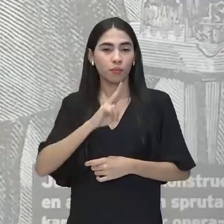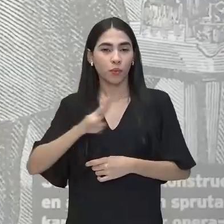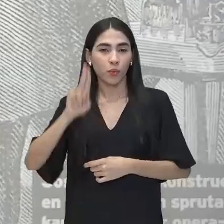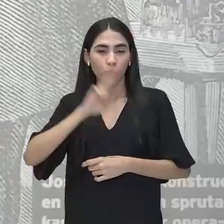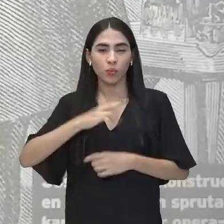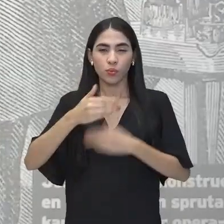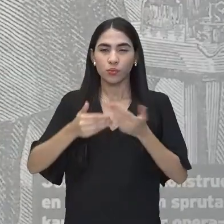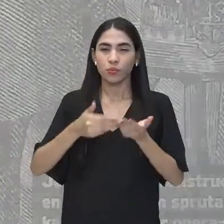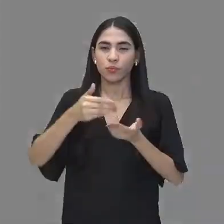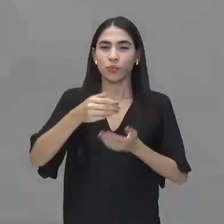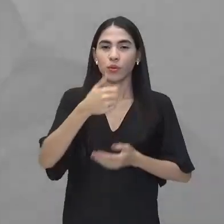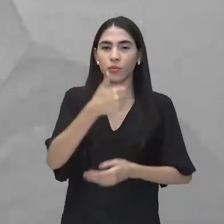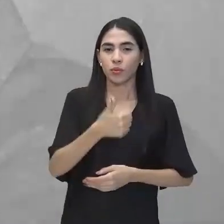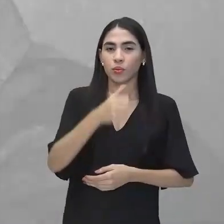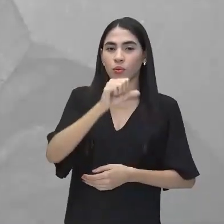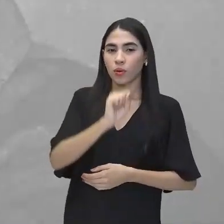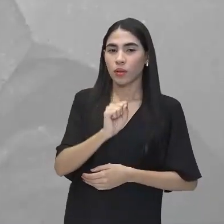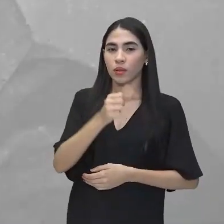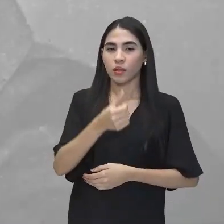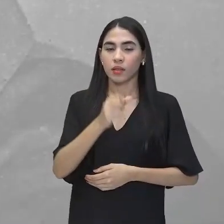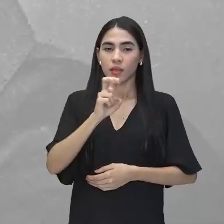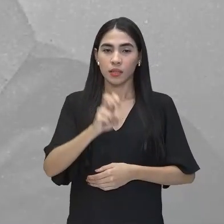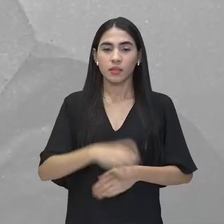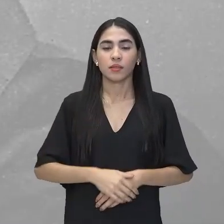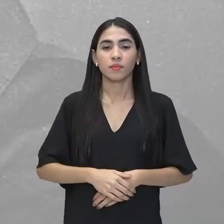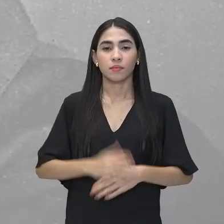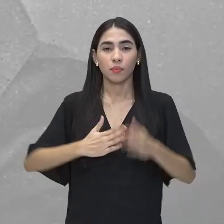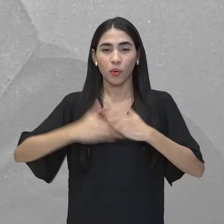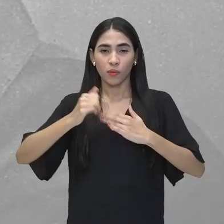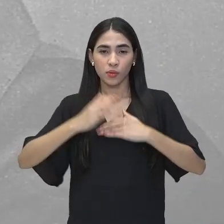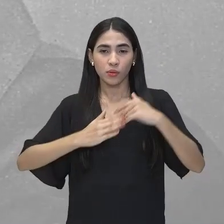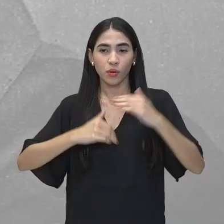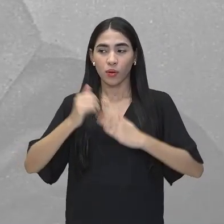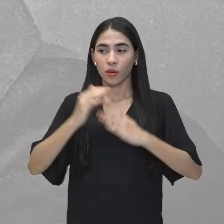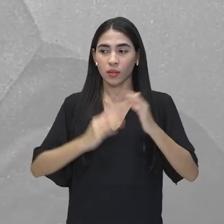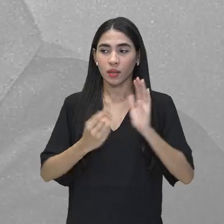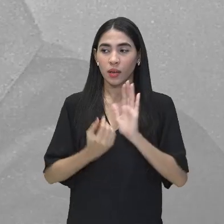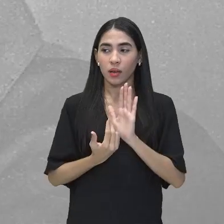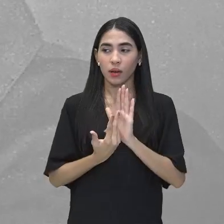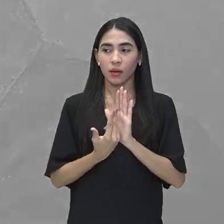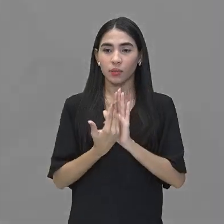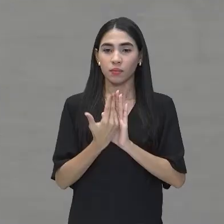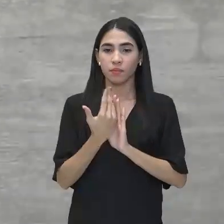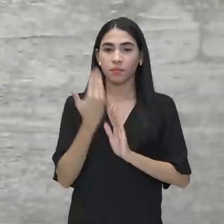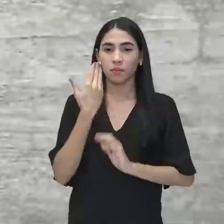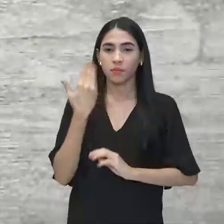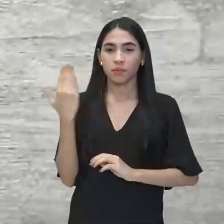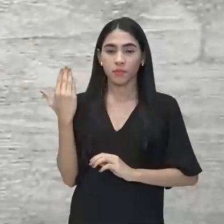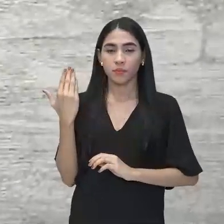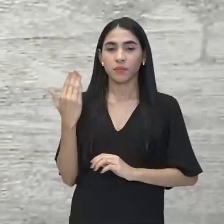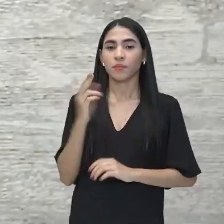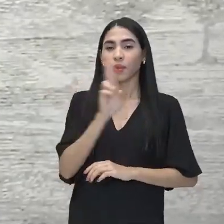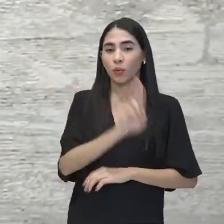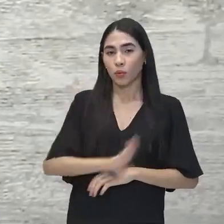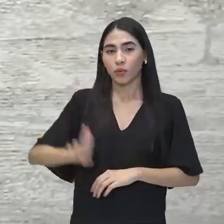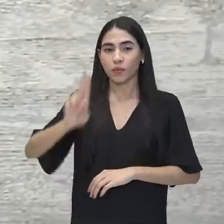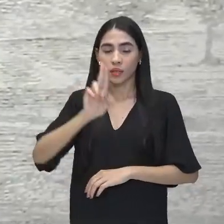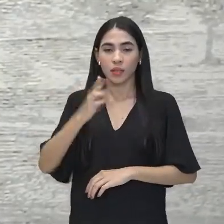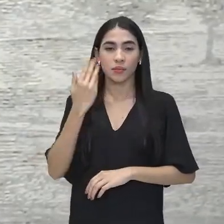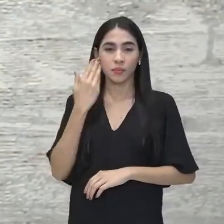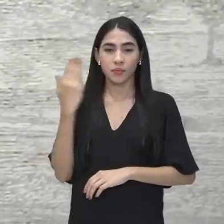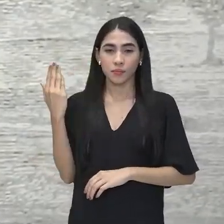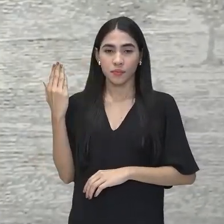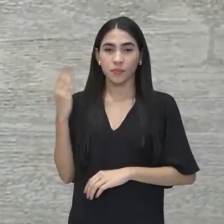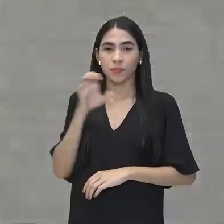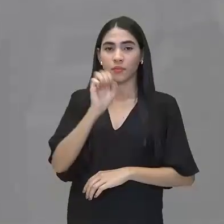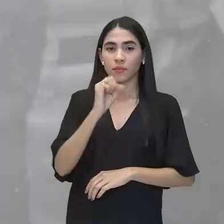iniciou em 1865, por meio do cirurgião britânico Joseph Lister, na Universidade Glasgow,